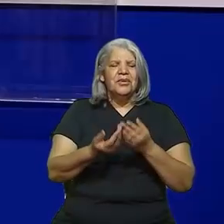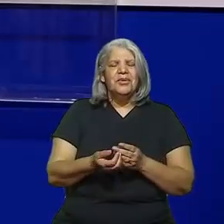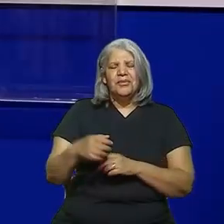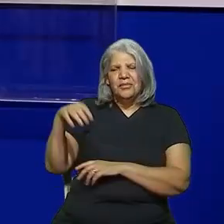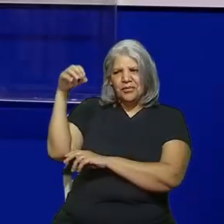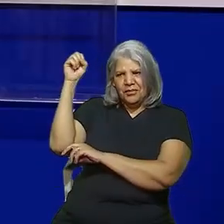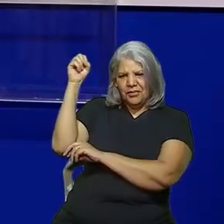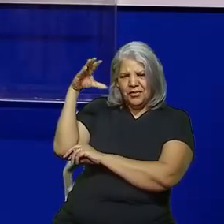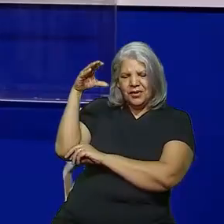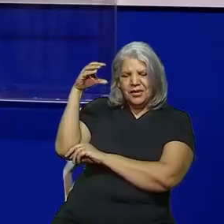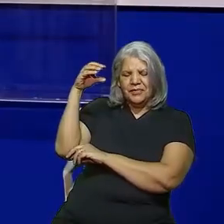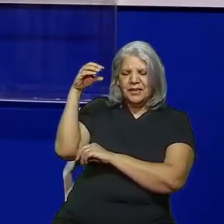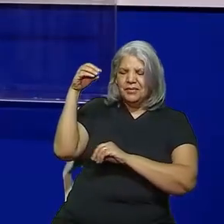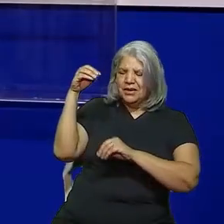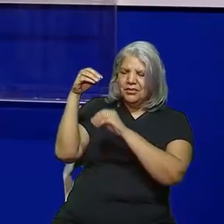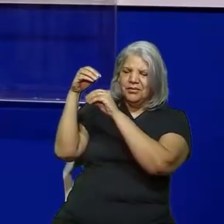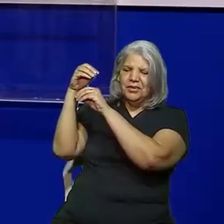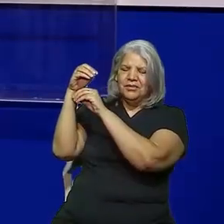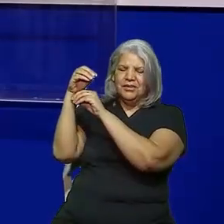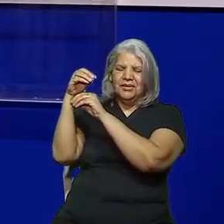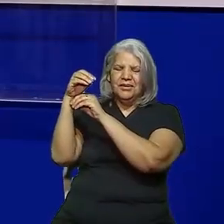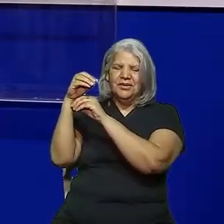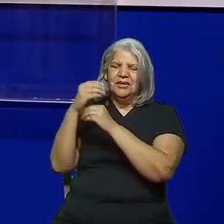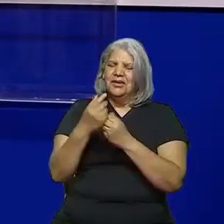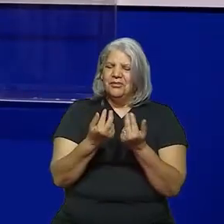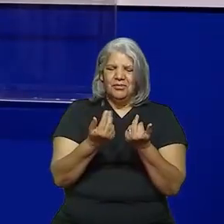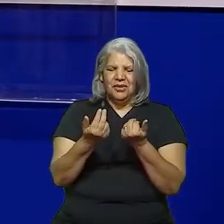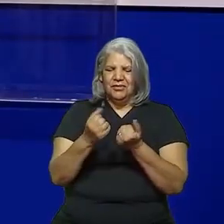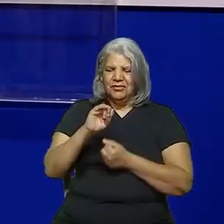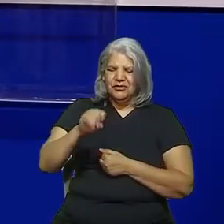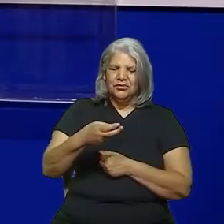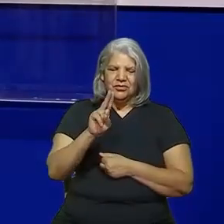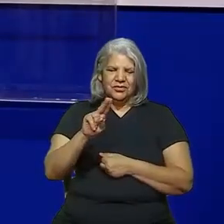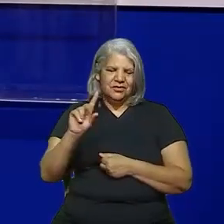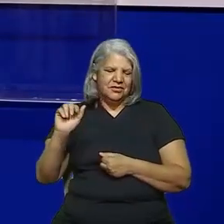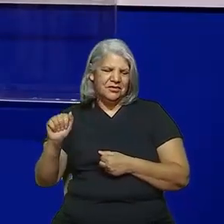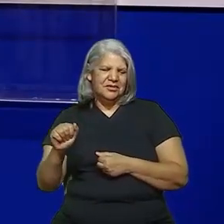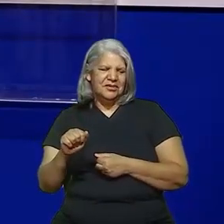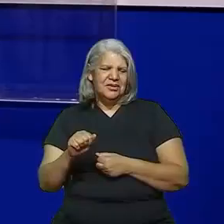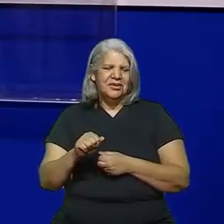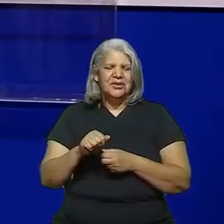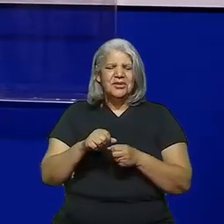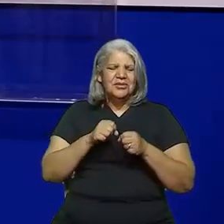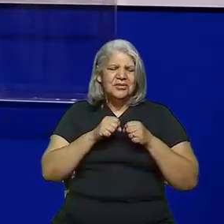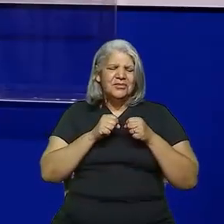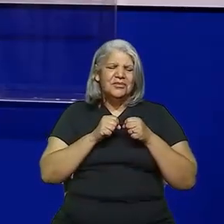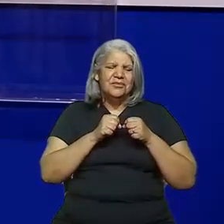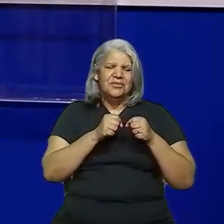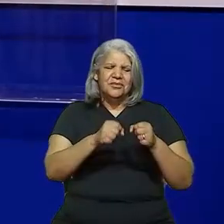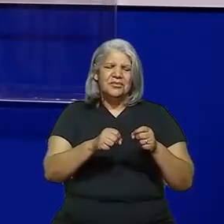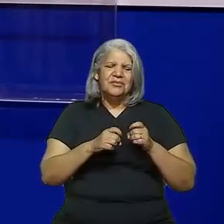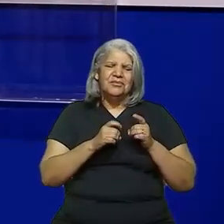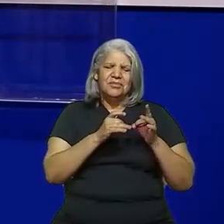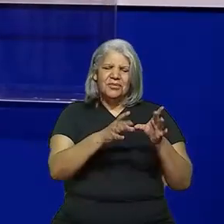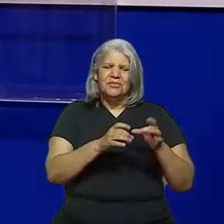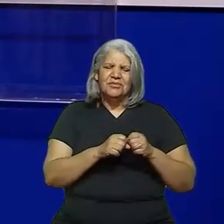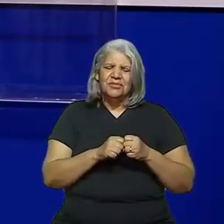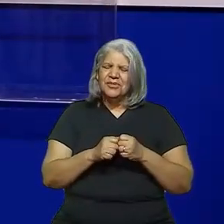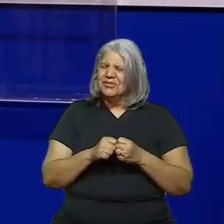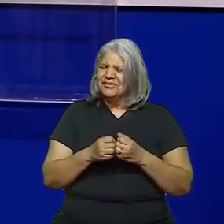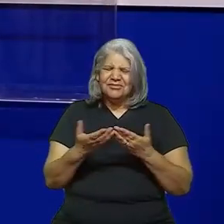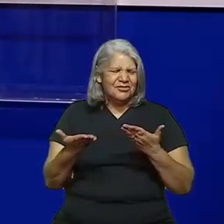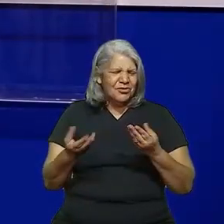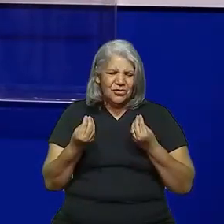vila no sábado de Aleluia. Iria ter o mesmo fim? Os ataques só iriam parar quando ele fosse despedaçado e